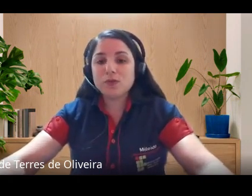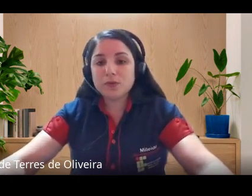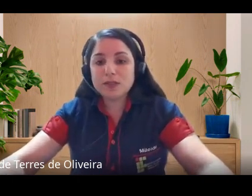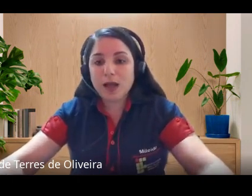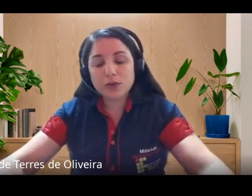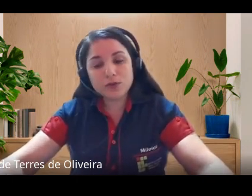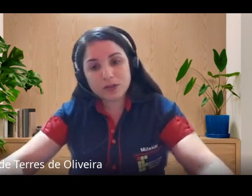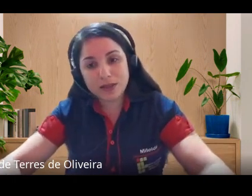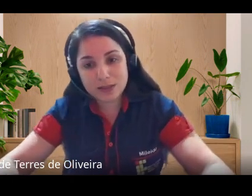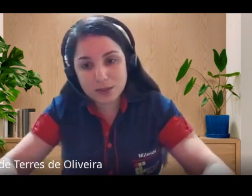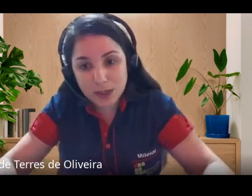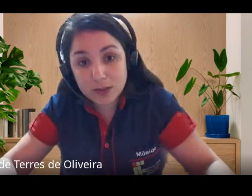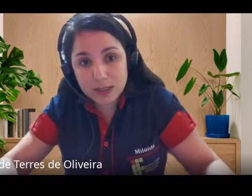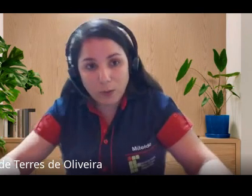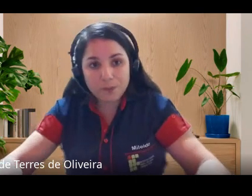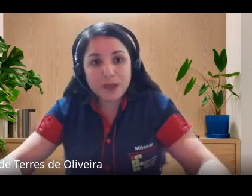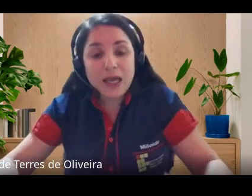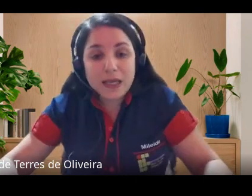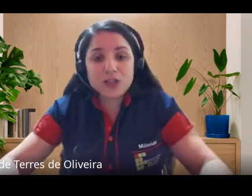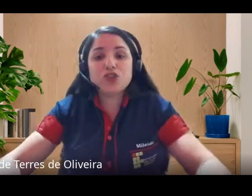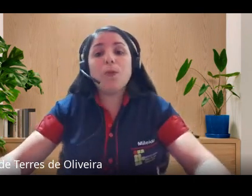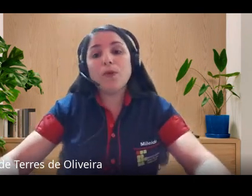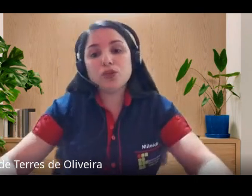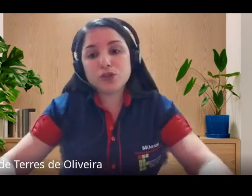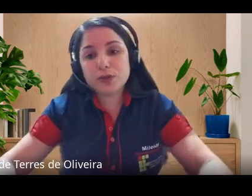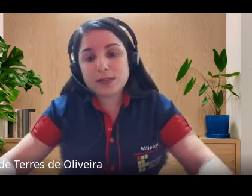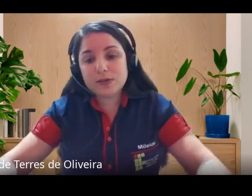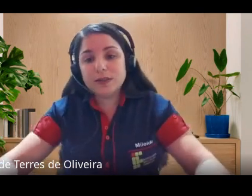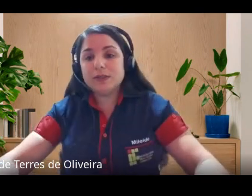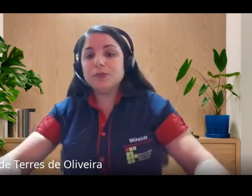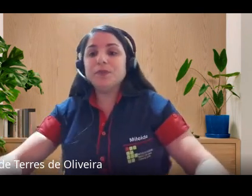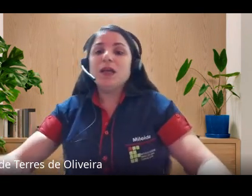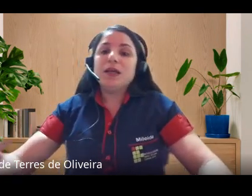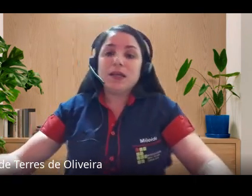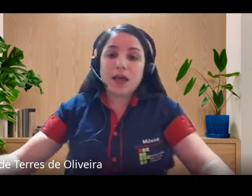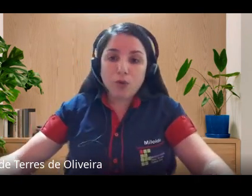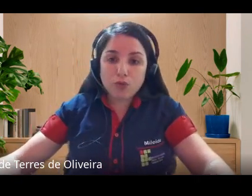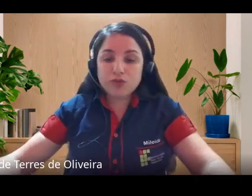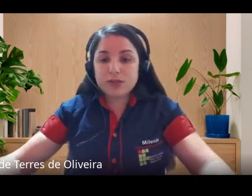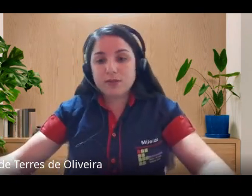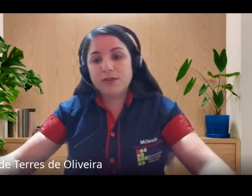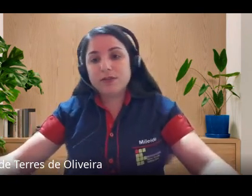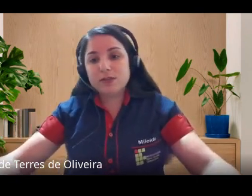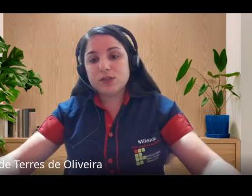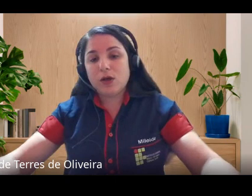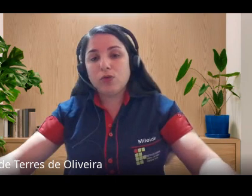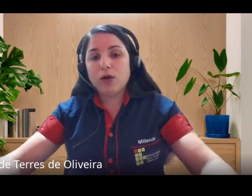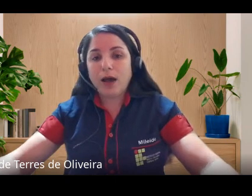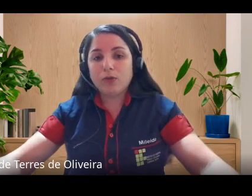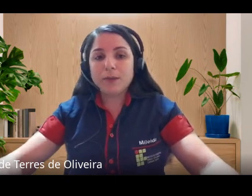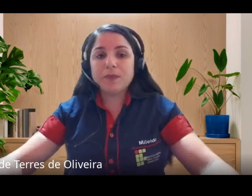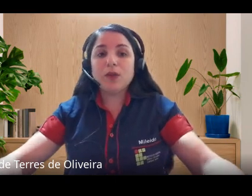que a sua mão está quando você faz determinado sinal. E a gente tem um ponto de articulação, então, que é onde você vai fazer o